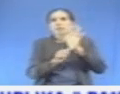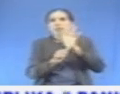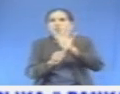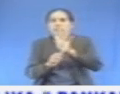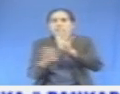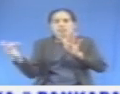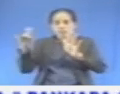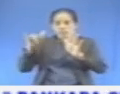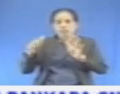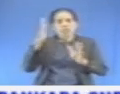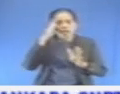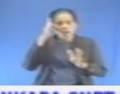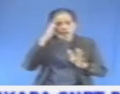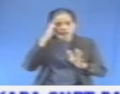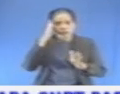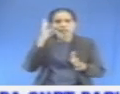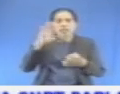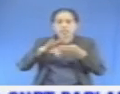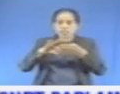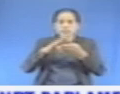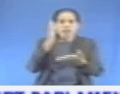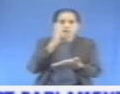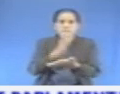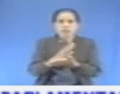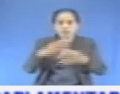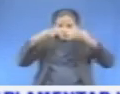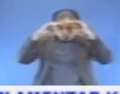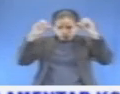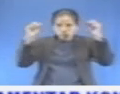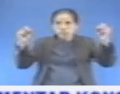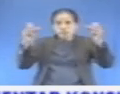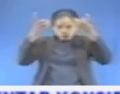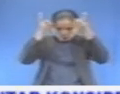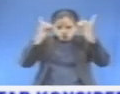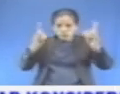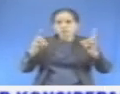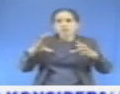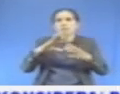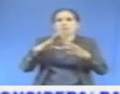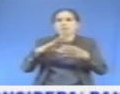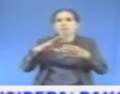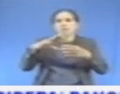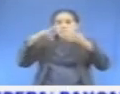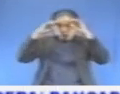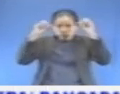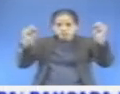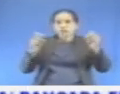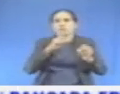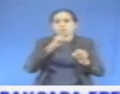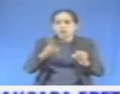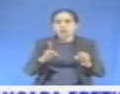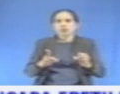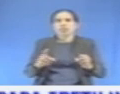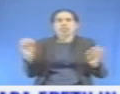opinião, be, petição, be, se ela concorra. A decisão presidente NNB maca balu losca balu la los